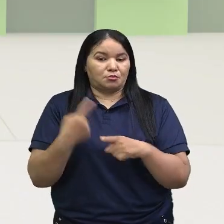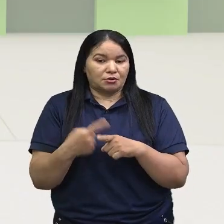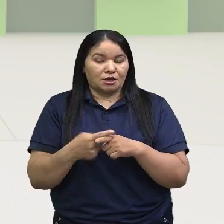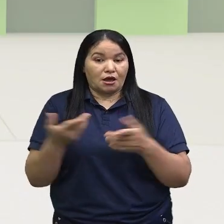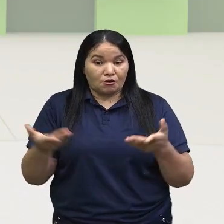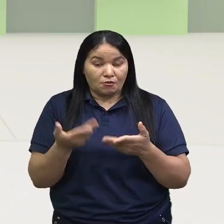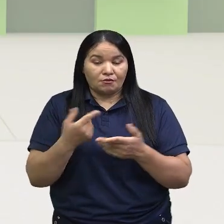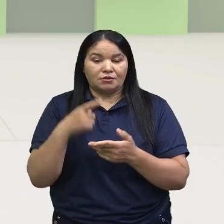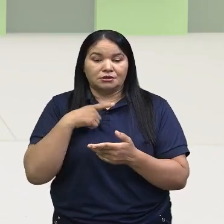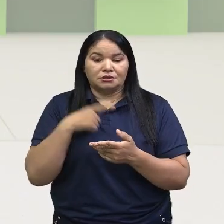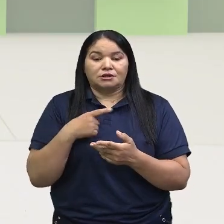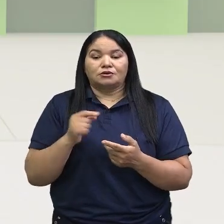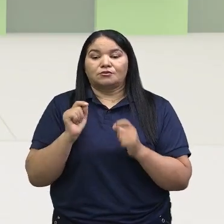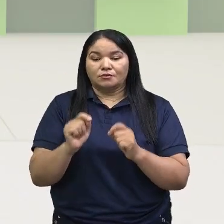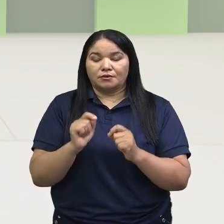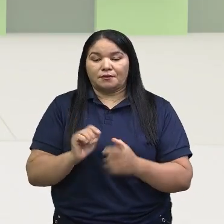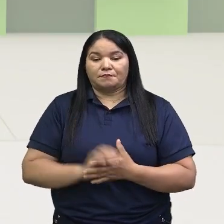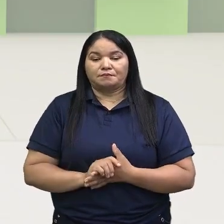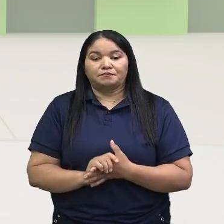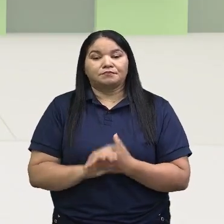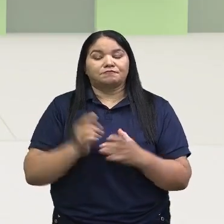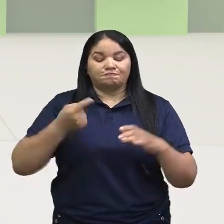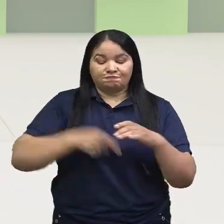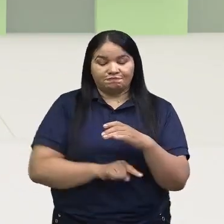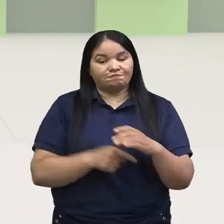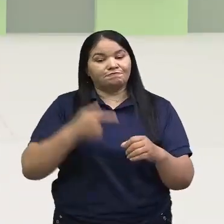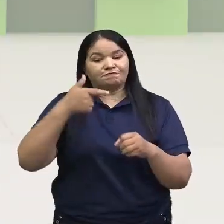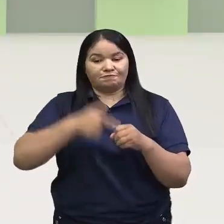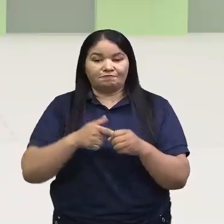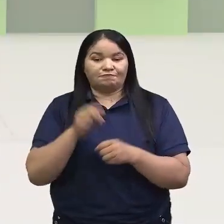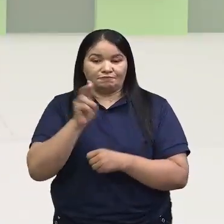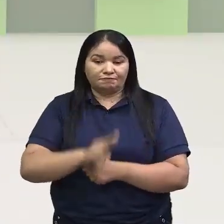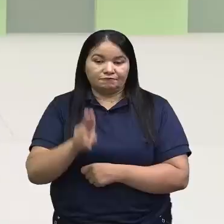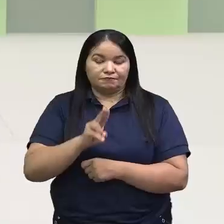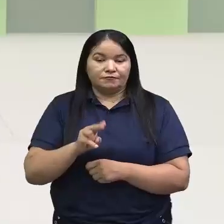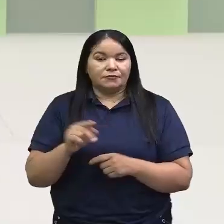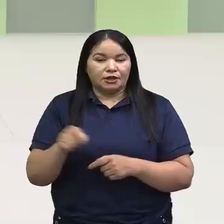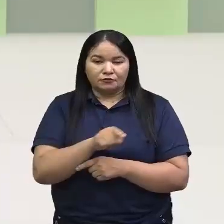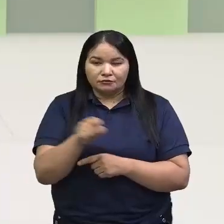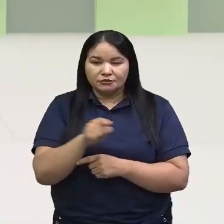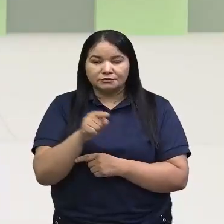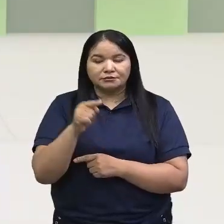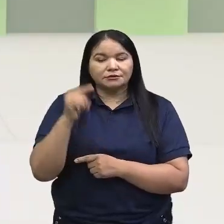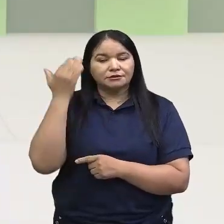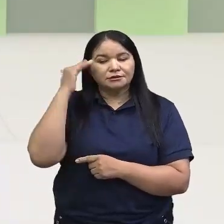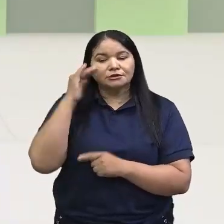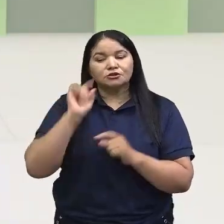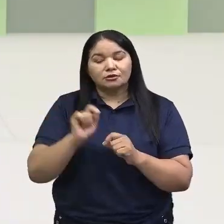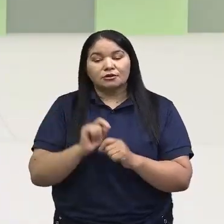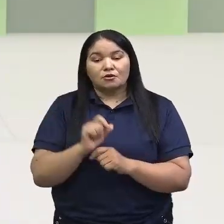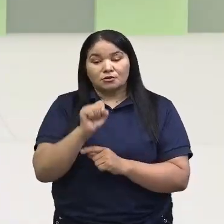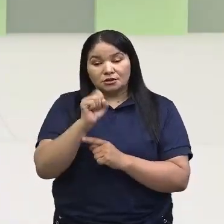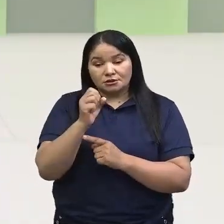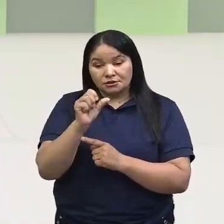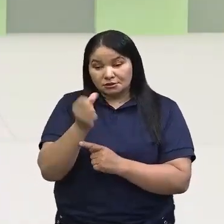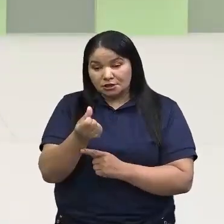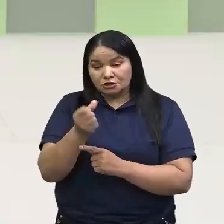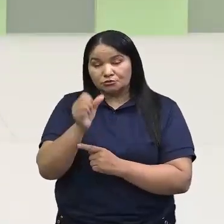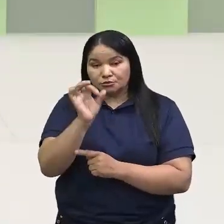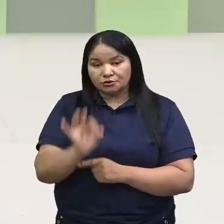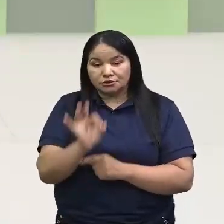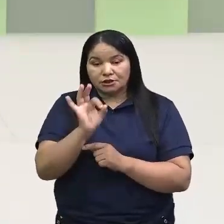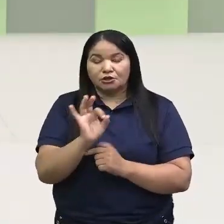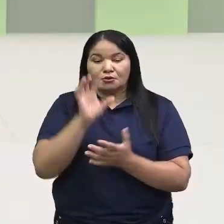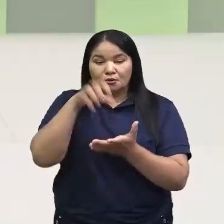predominantemente composta por combustíveis fósseis. Para vocês terem uma ideia, 86% da matriz energética